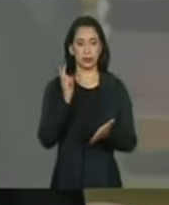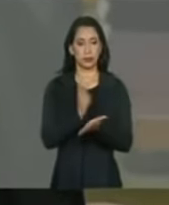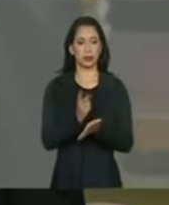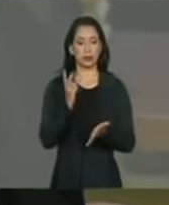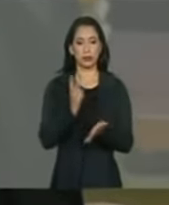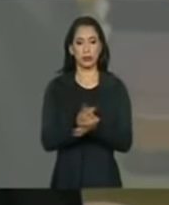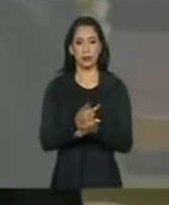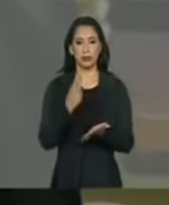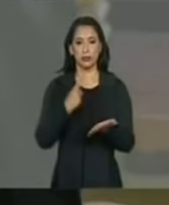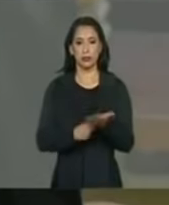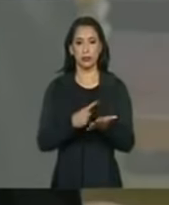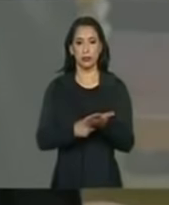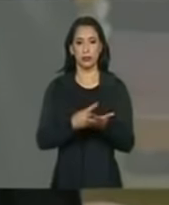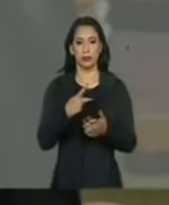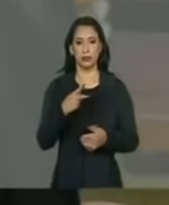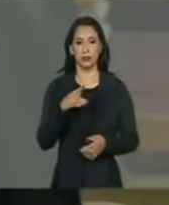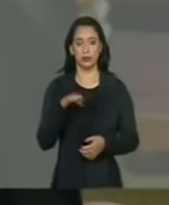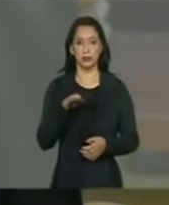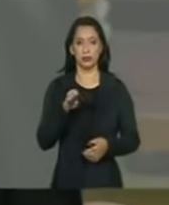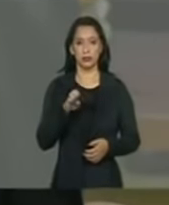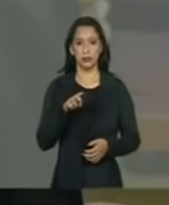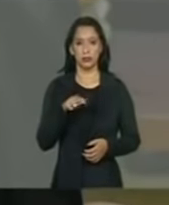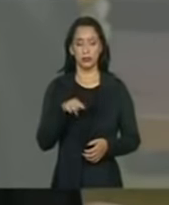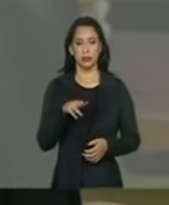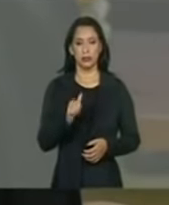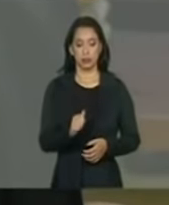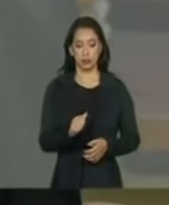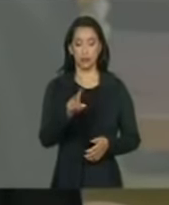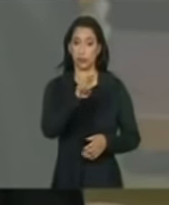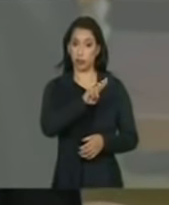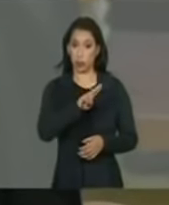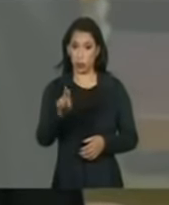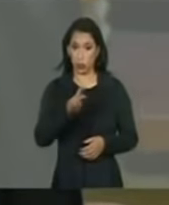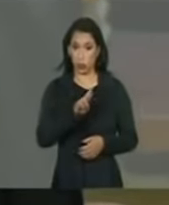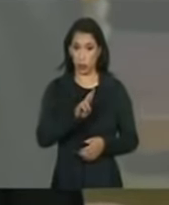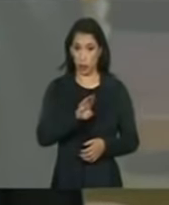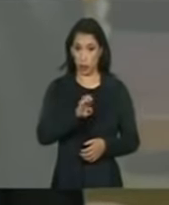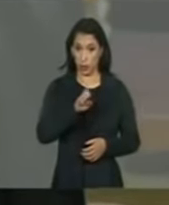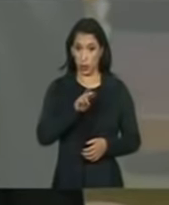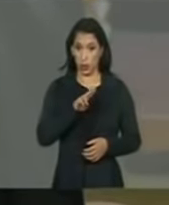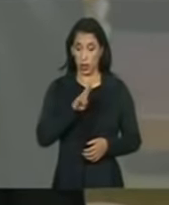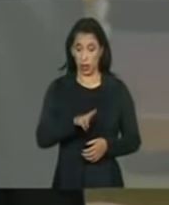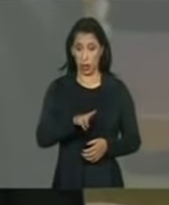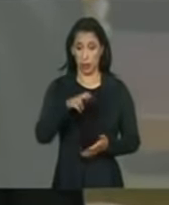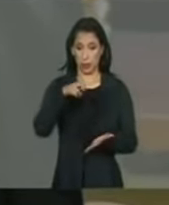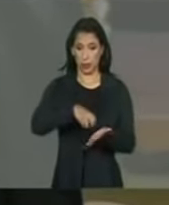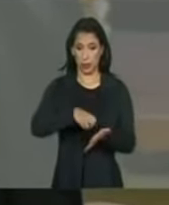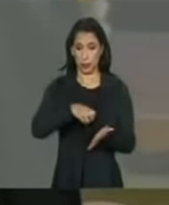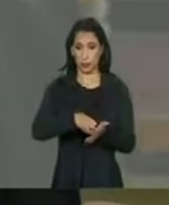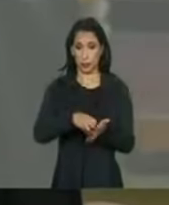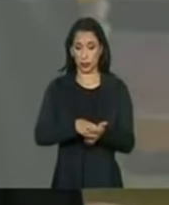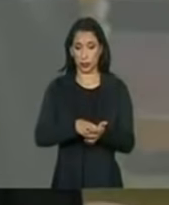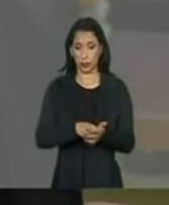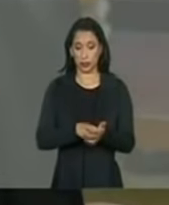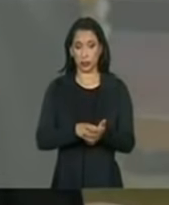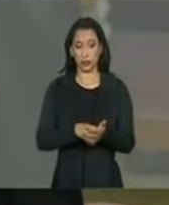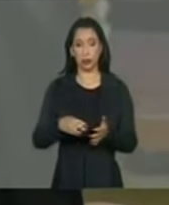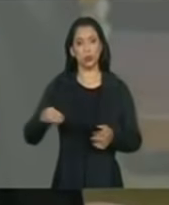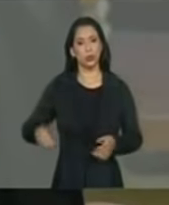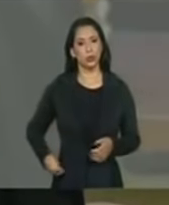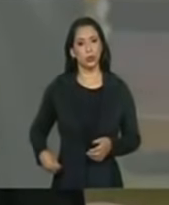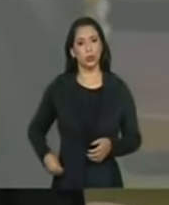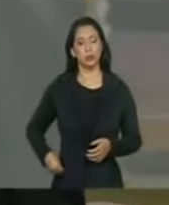o lançamento do nome do alto o nome do lançamento do nome do acusado no rol dos culpados somente poderá